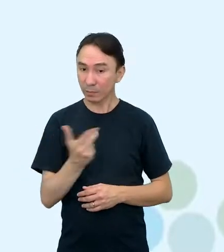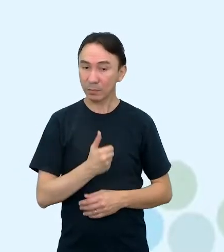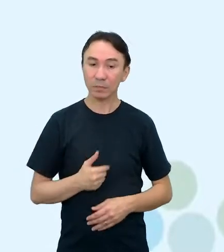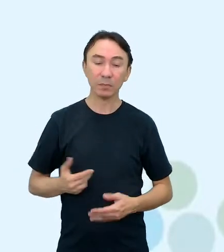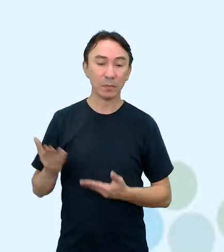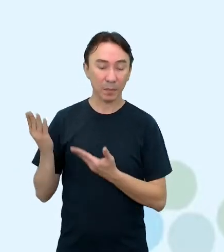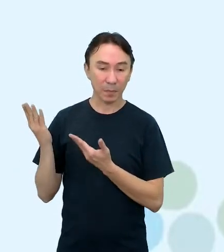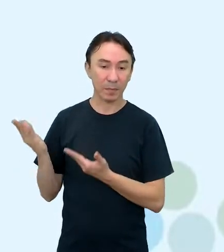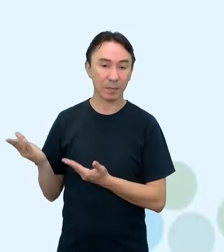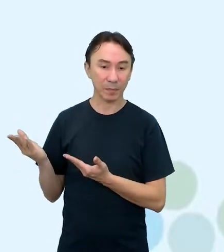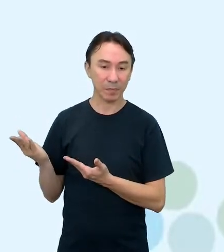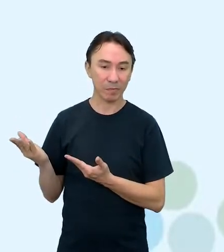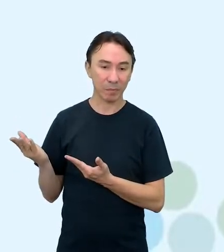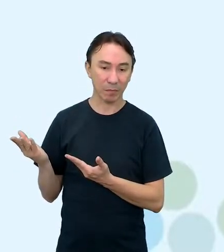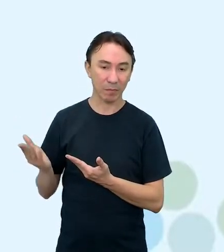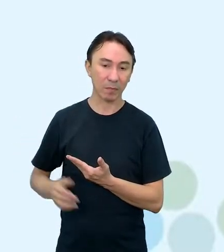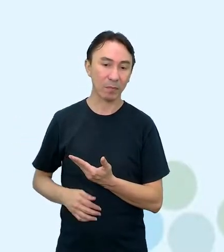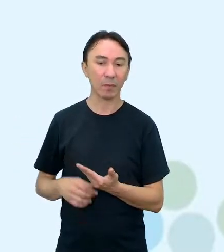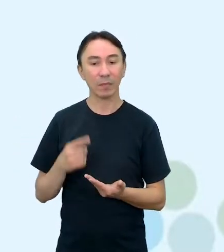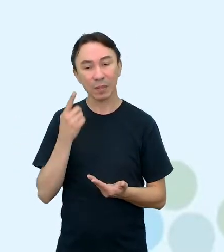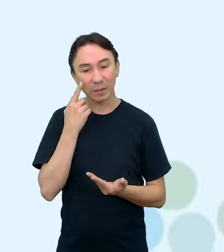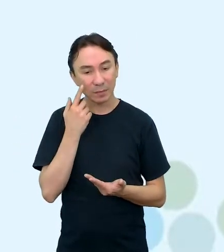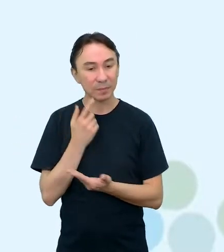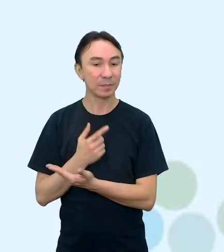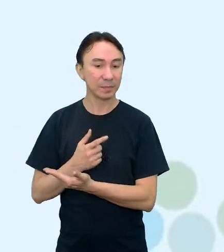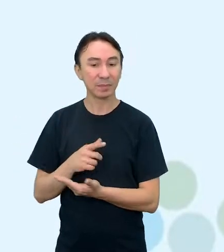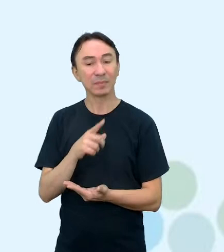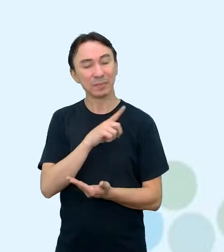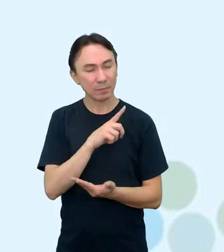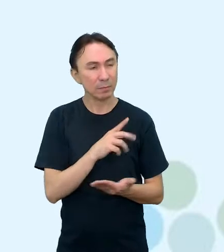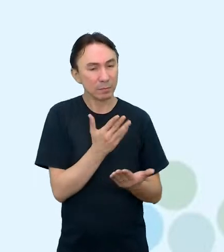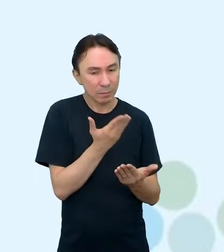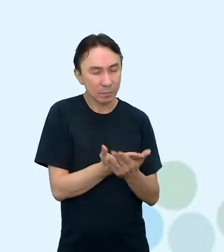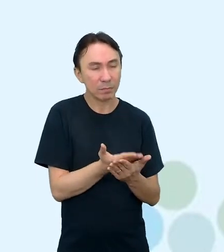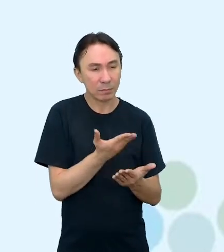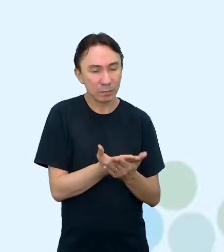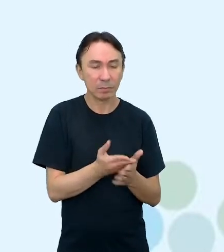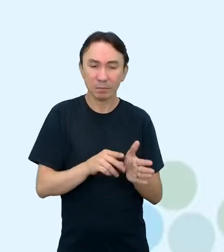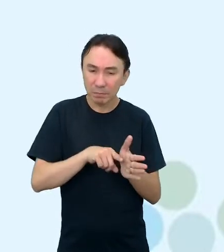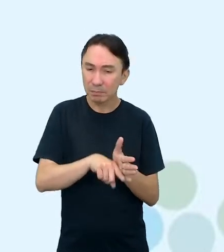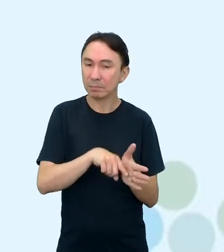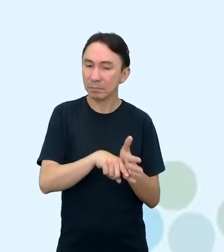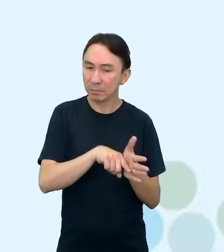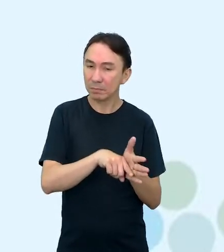será selecionar e sistematizar com base em estudos, pesquisas,